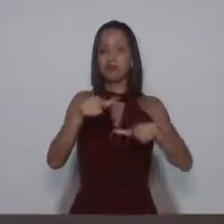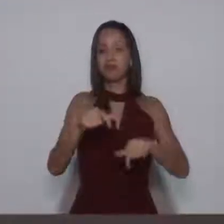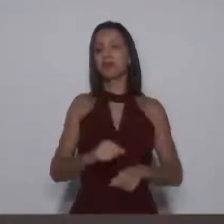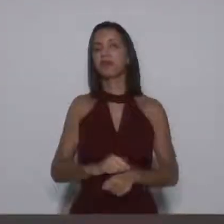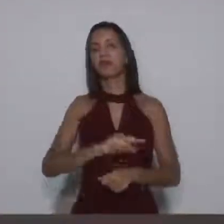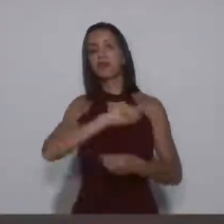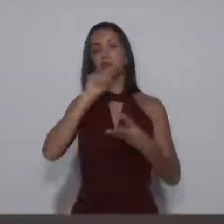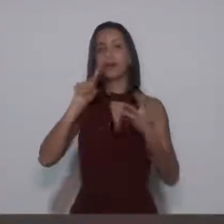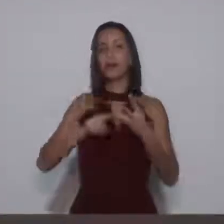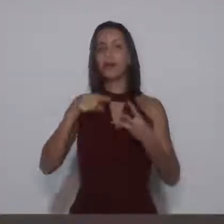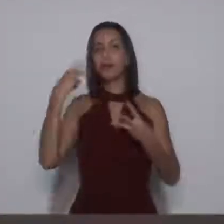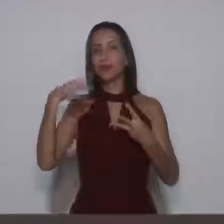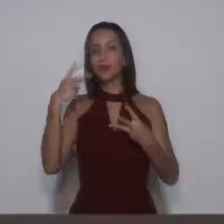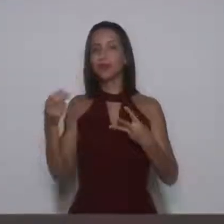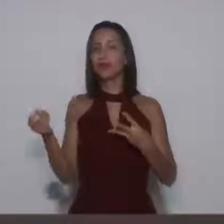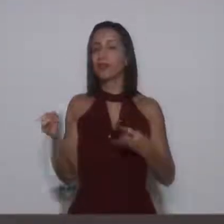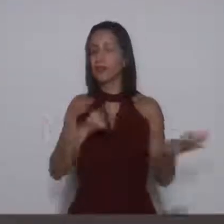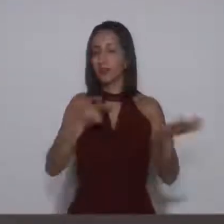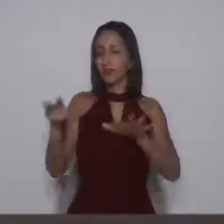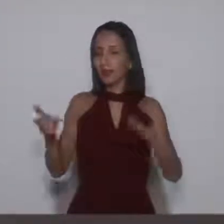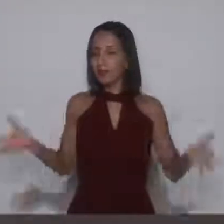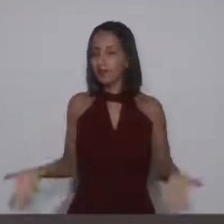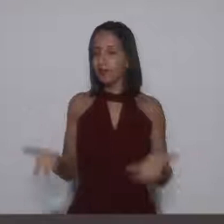de incentivo ao jovem empreendedor.